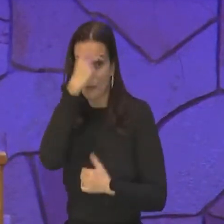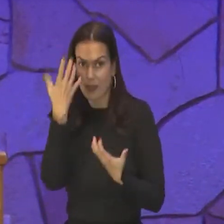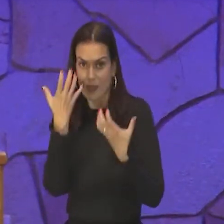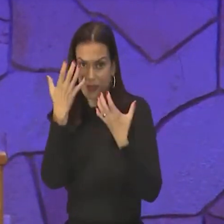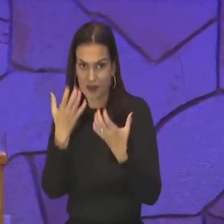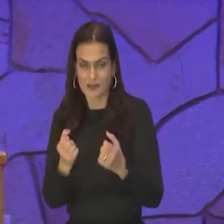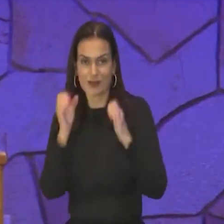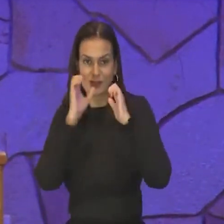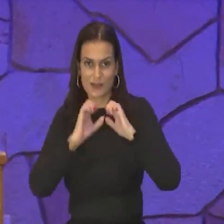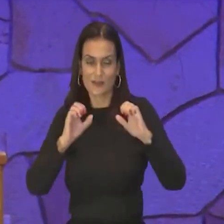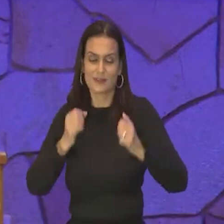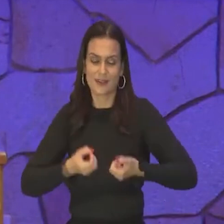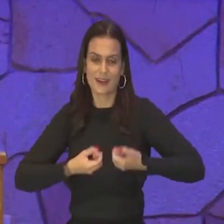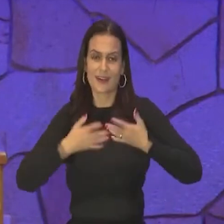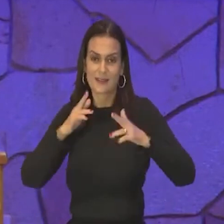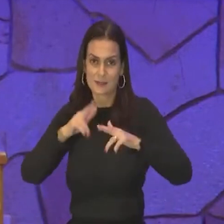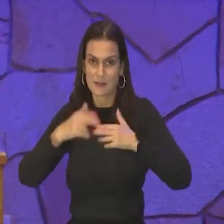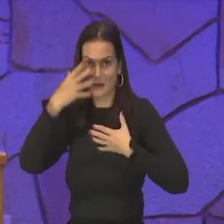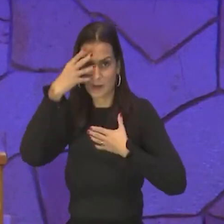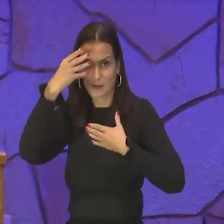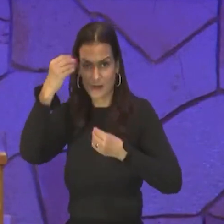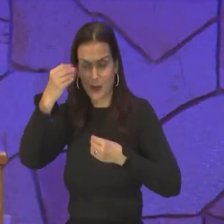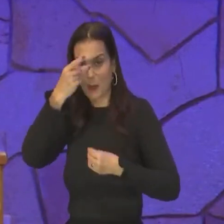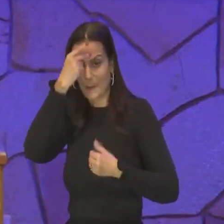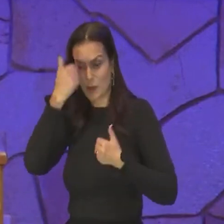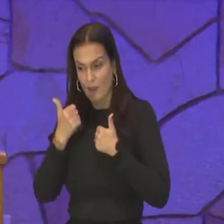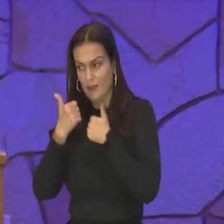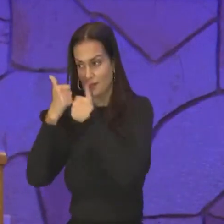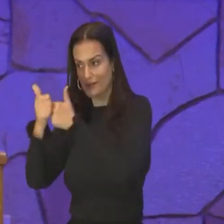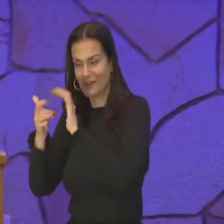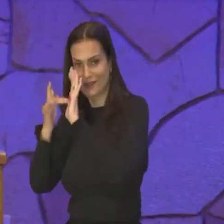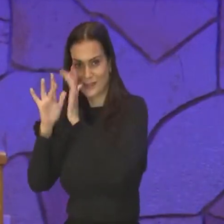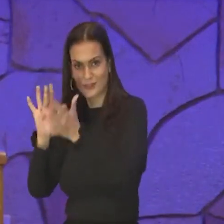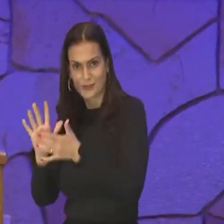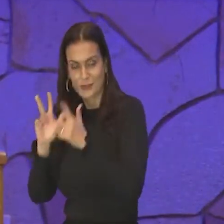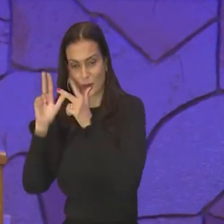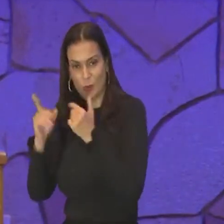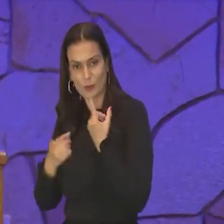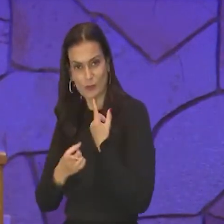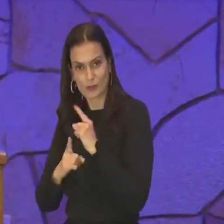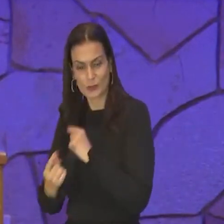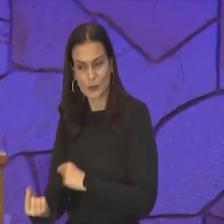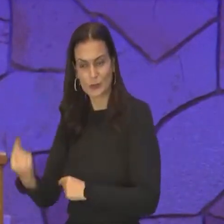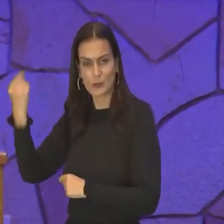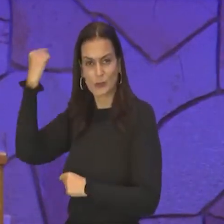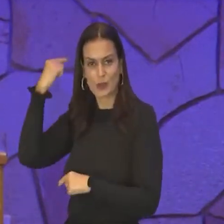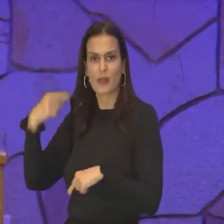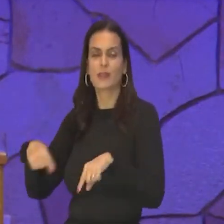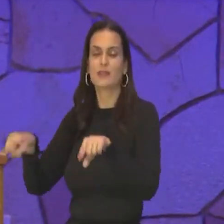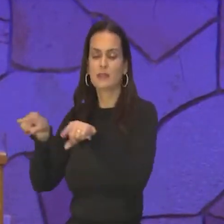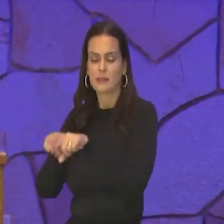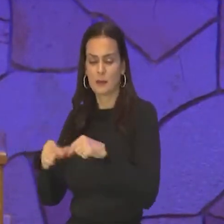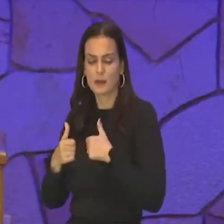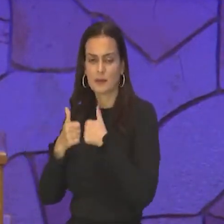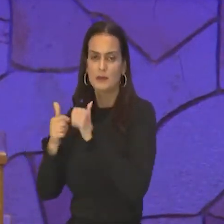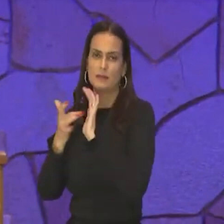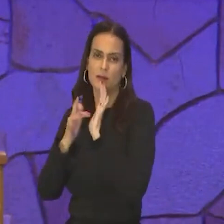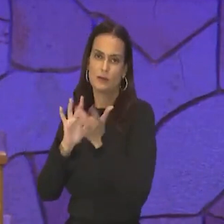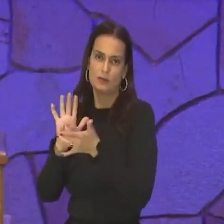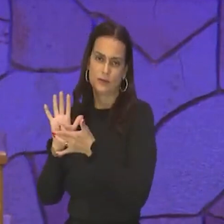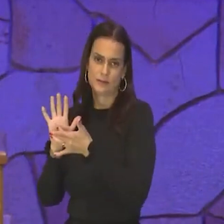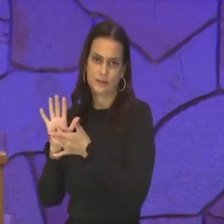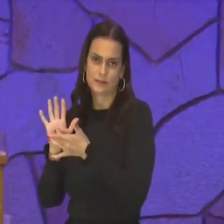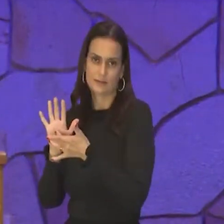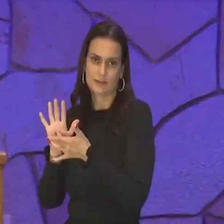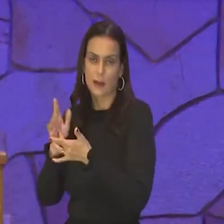este evangelho da graça pela fé, os que seguem a Cristo, como os discípulos no passado também seguiram ao Senhor, aqueles